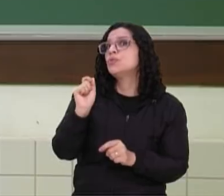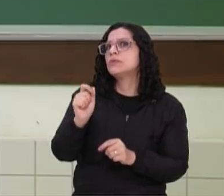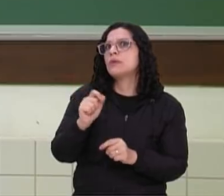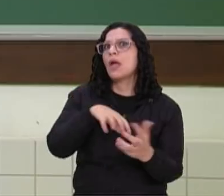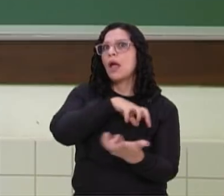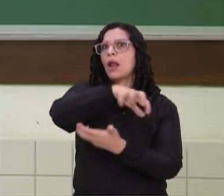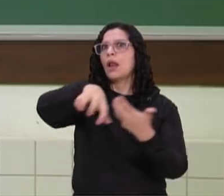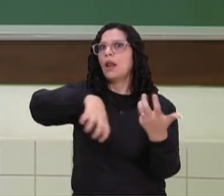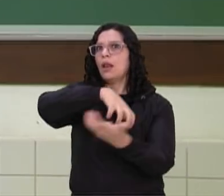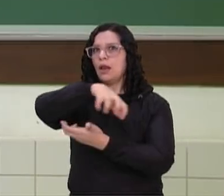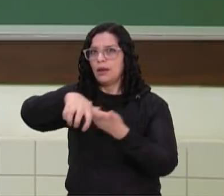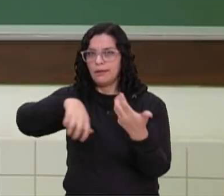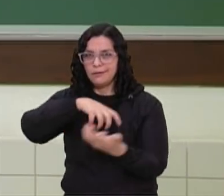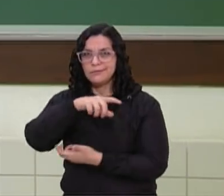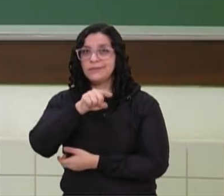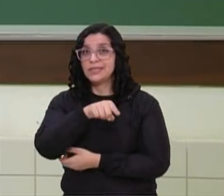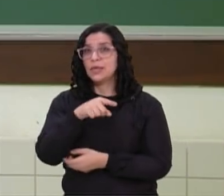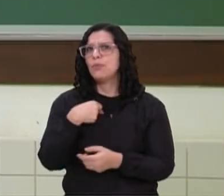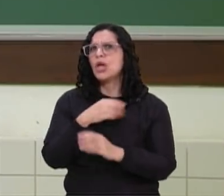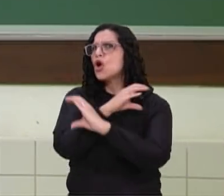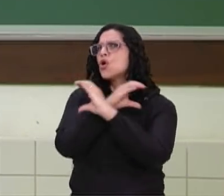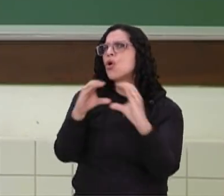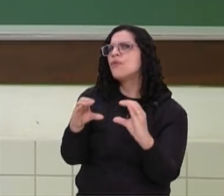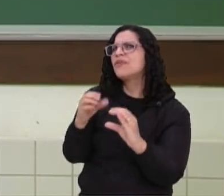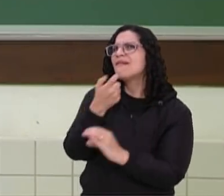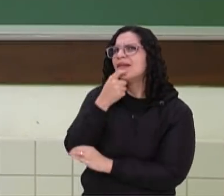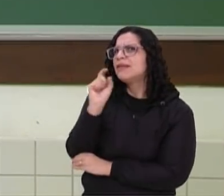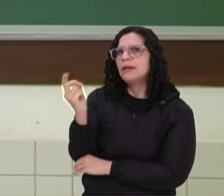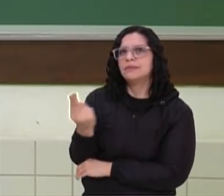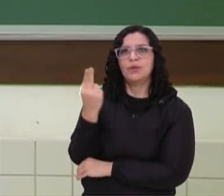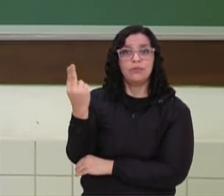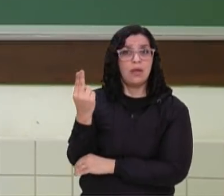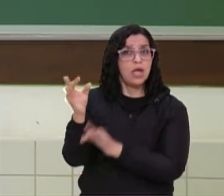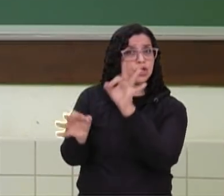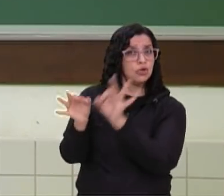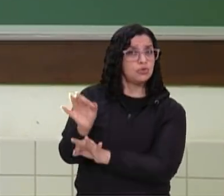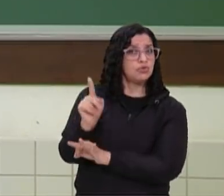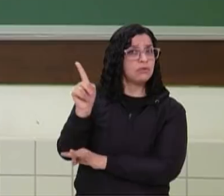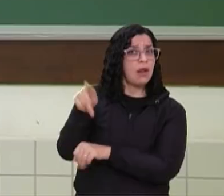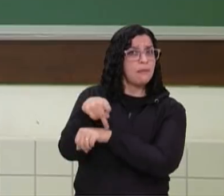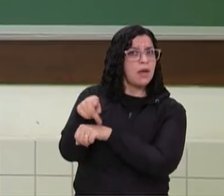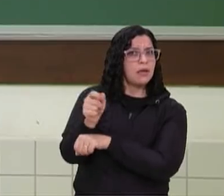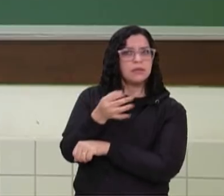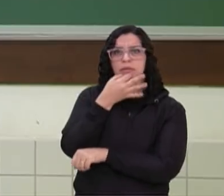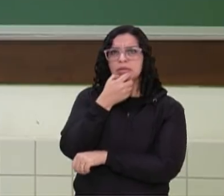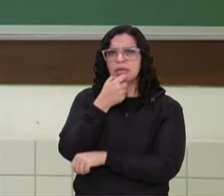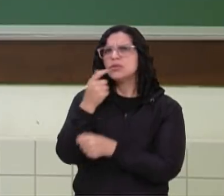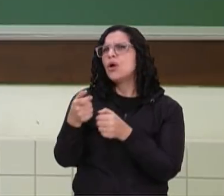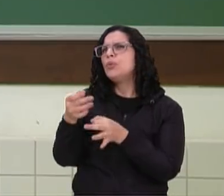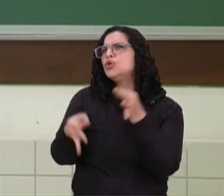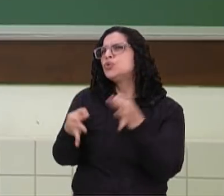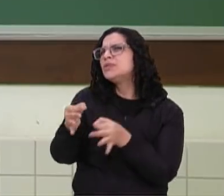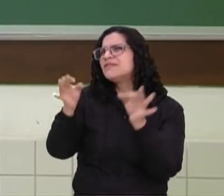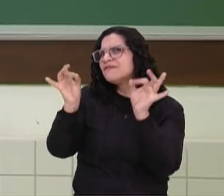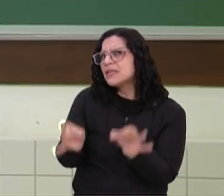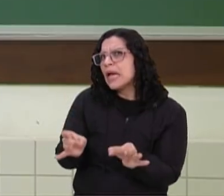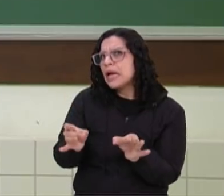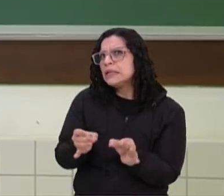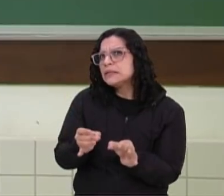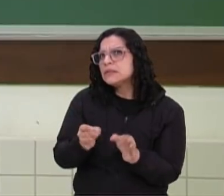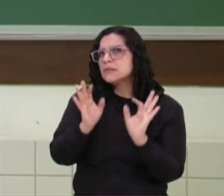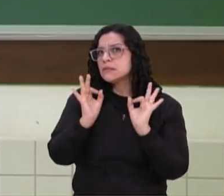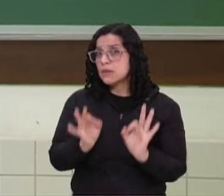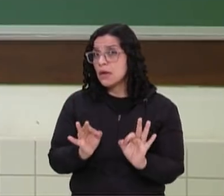de revoltas sobre a confiança que eles podiam ter num julgamento, numa justiça que fosse